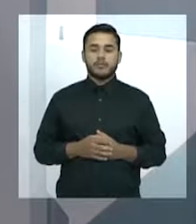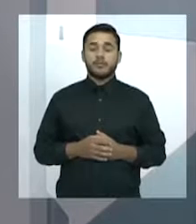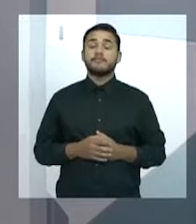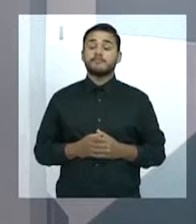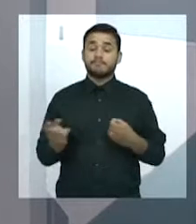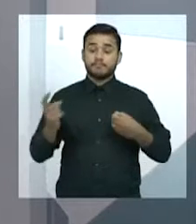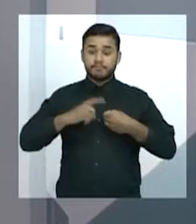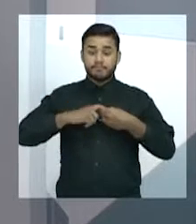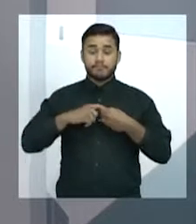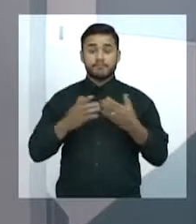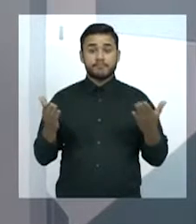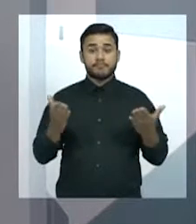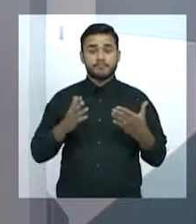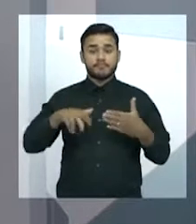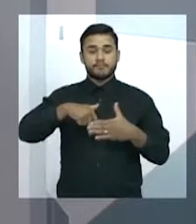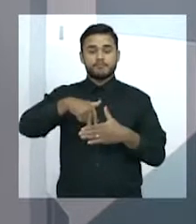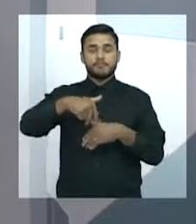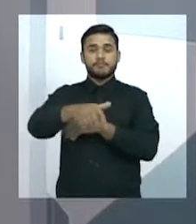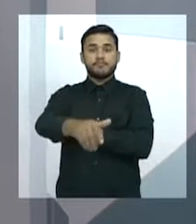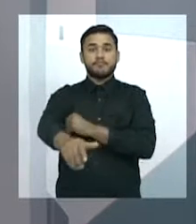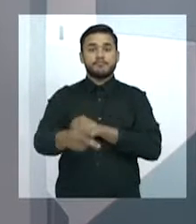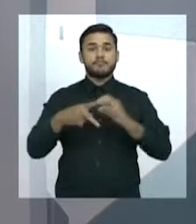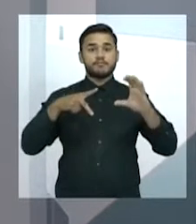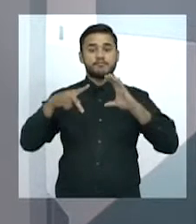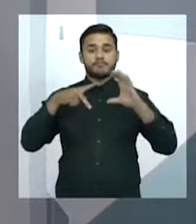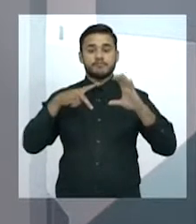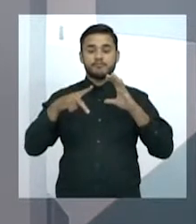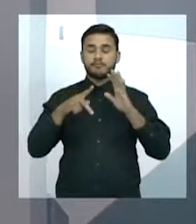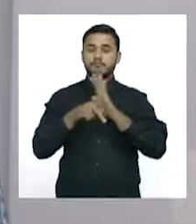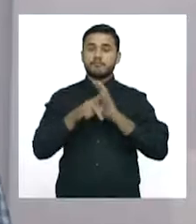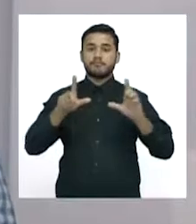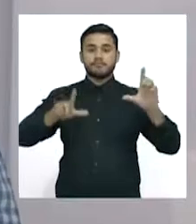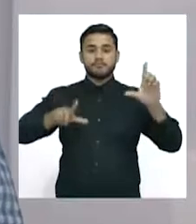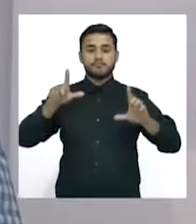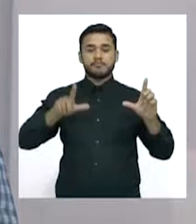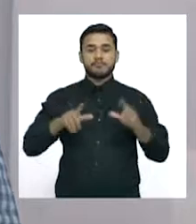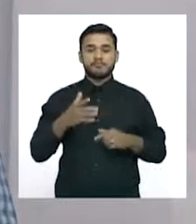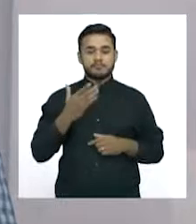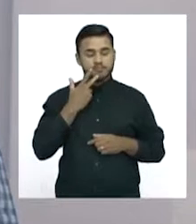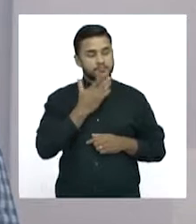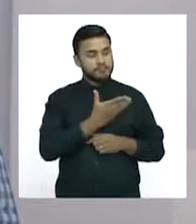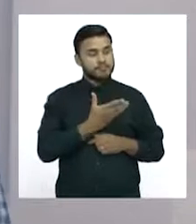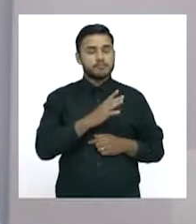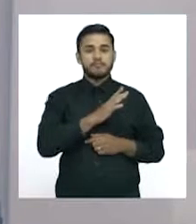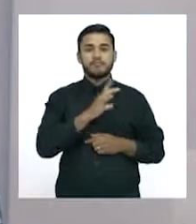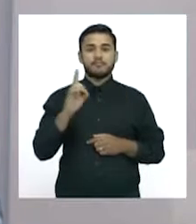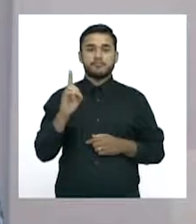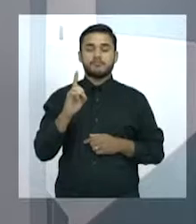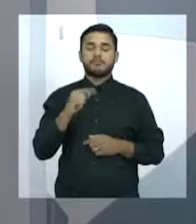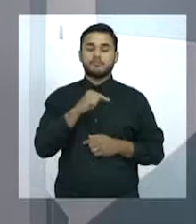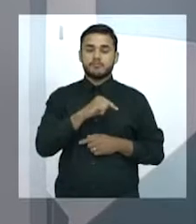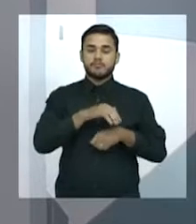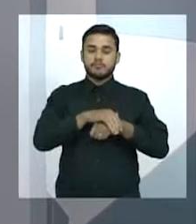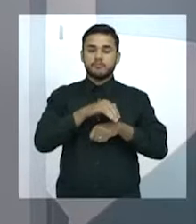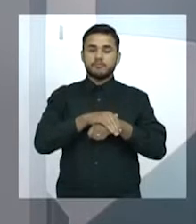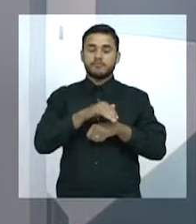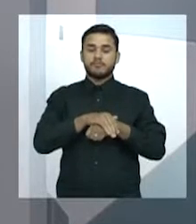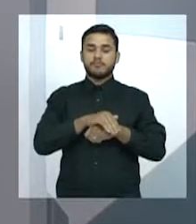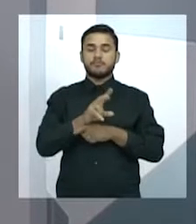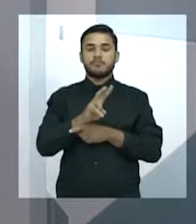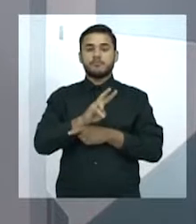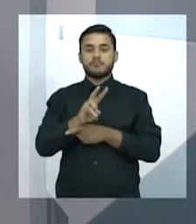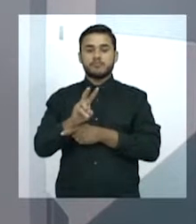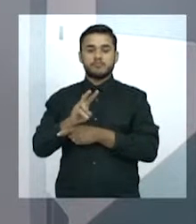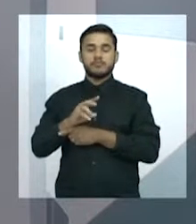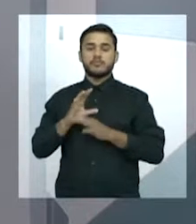Estamos de volta com o plenário da cidade. Eu estou conversando com o Atahualpa Soares, ele que é coordenador da Célula de Vigilância